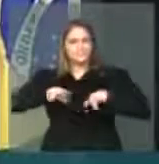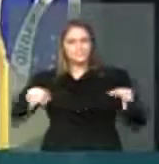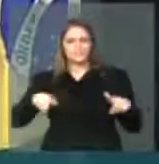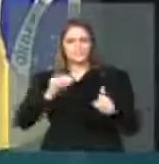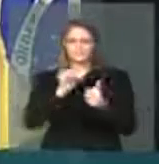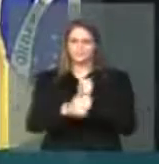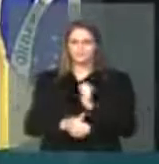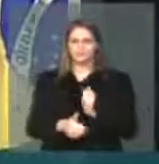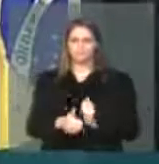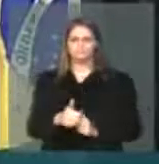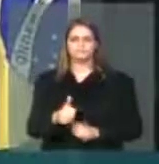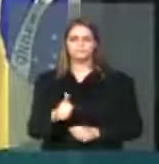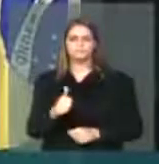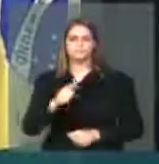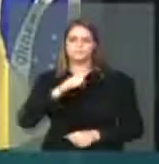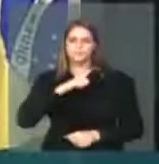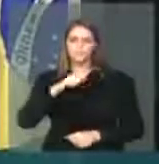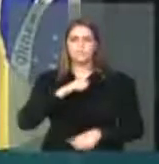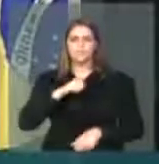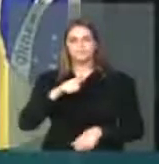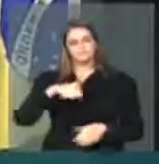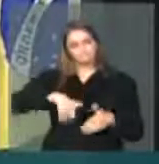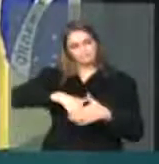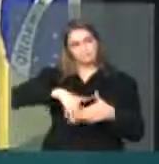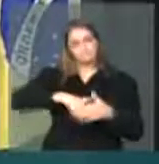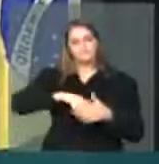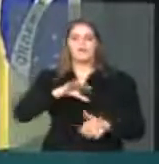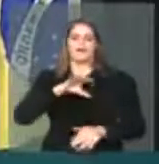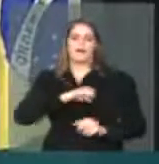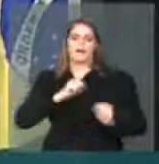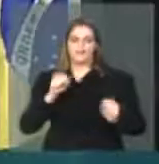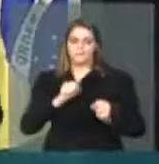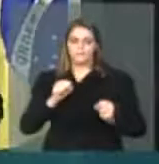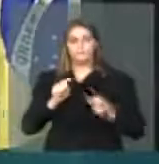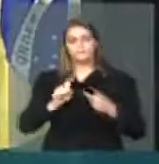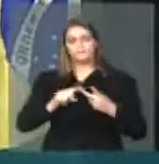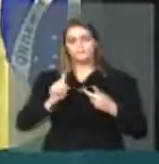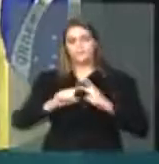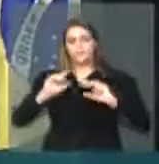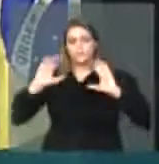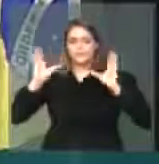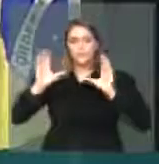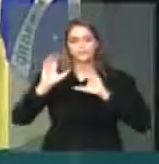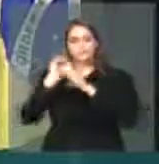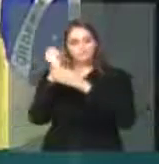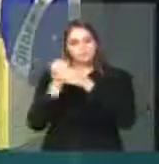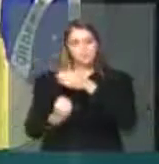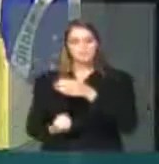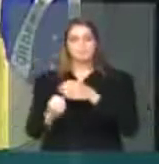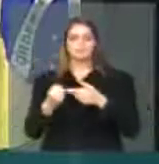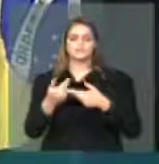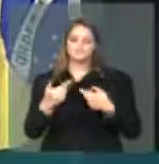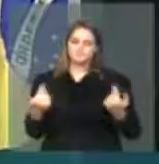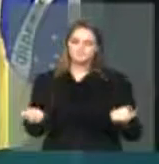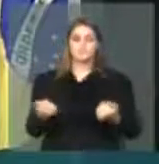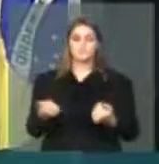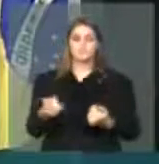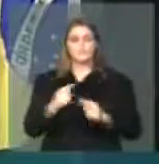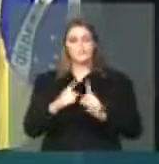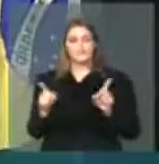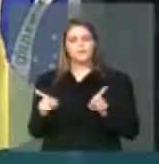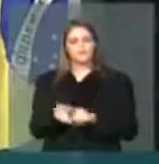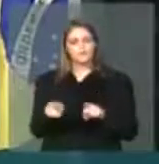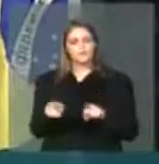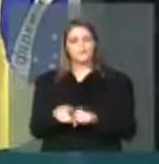da paixão verde-amarela pelo futebol e as vitórias do vôlei, do basquete, não poderíamos deixar de mencionar as